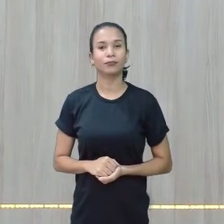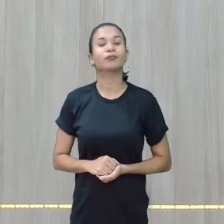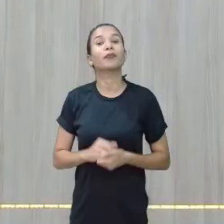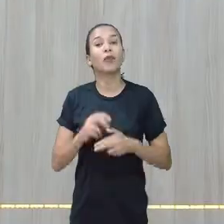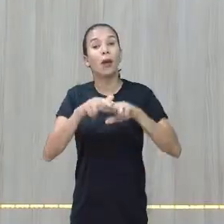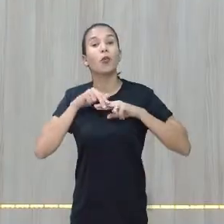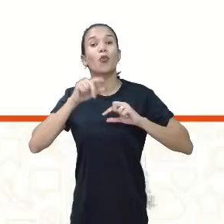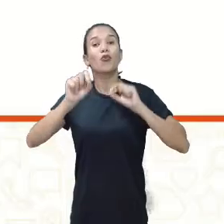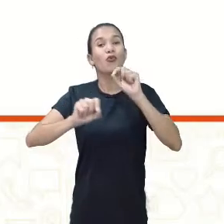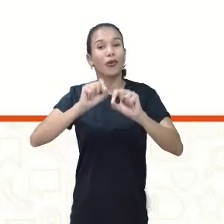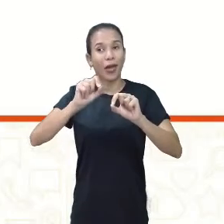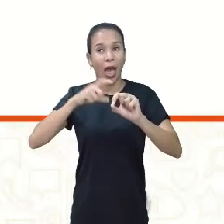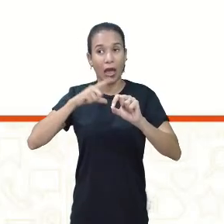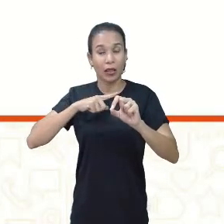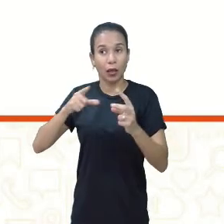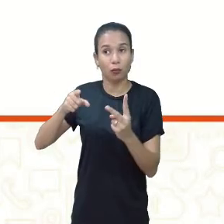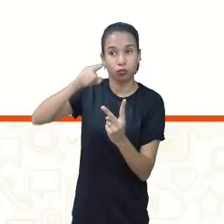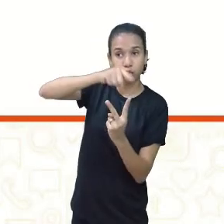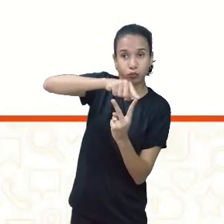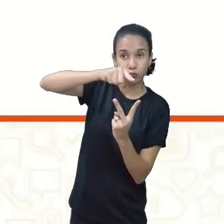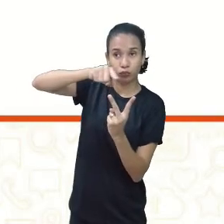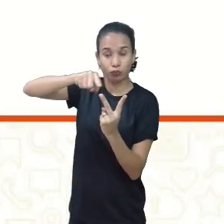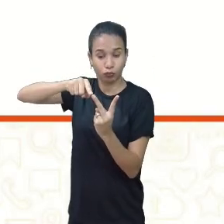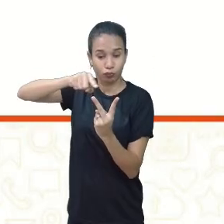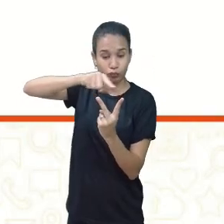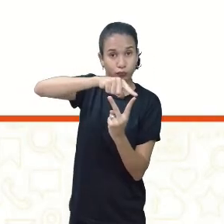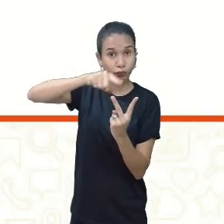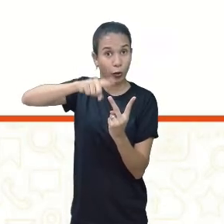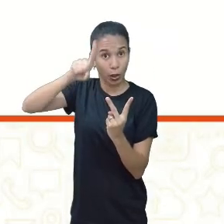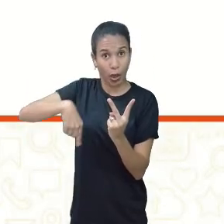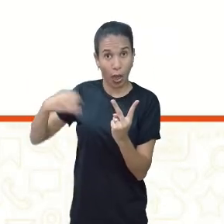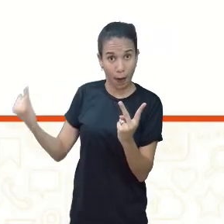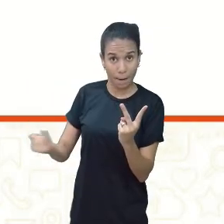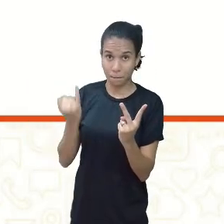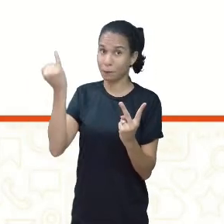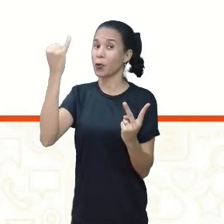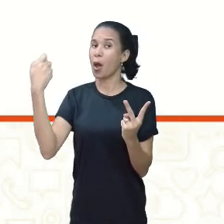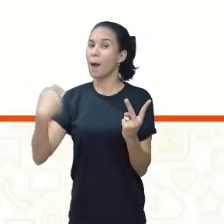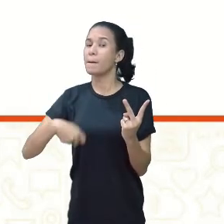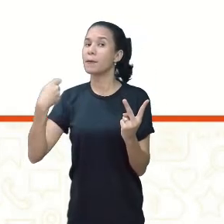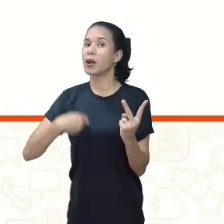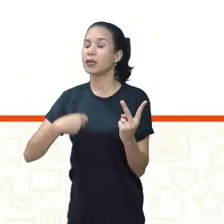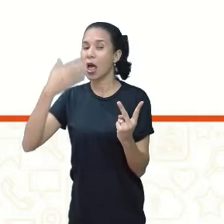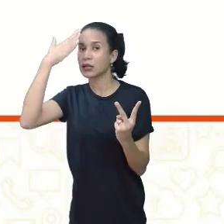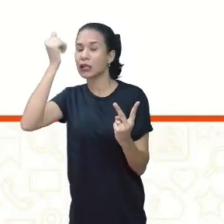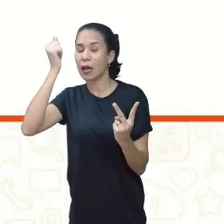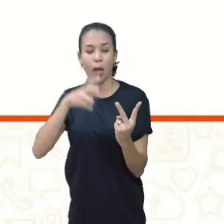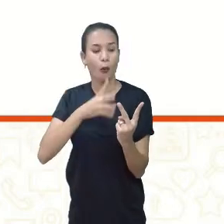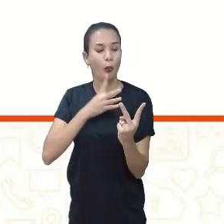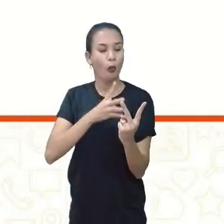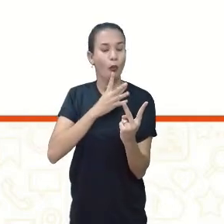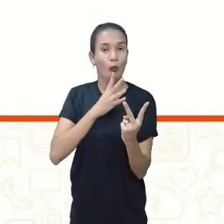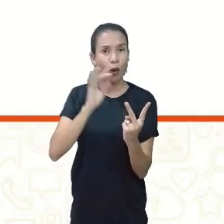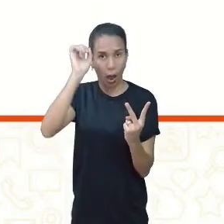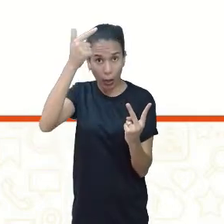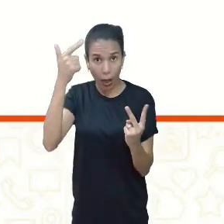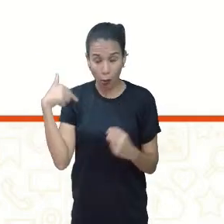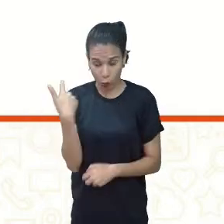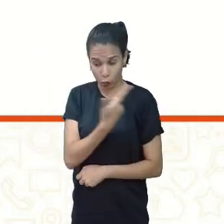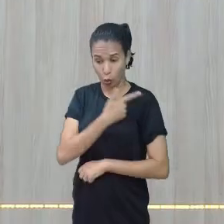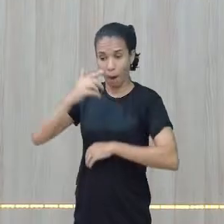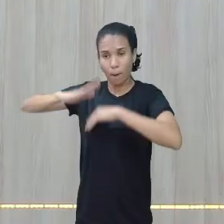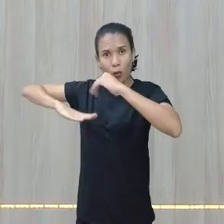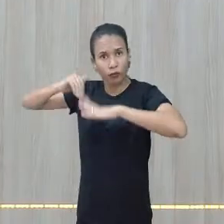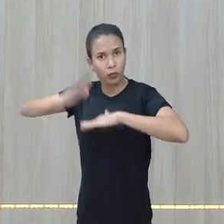E aí a gente tem dois aspectos importantíssimos que a gente precisa trabalhar. Claro que a gente, enquanto profissional, a